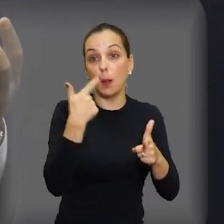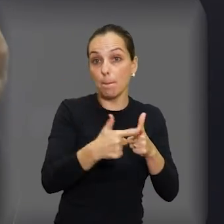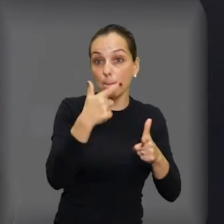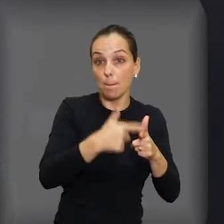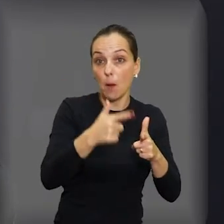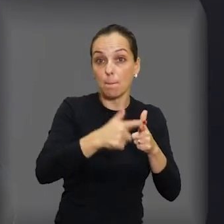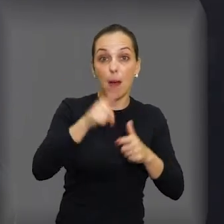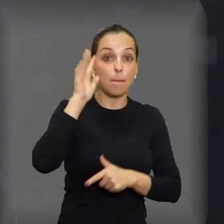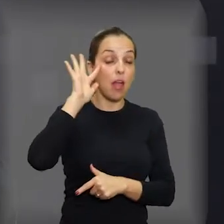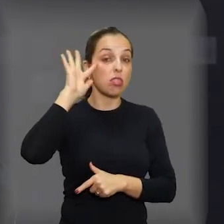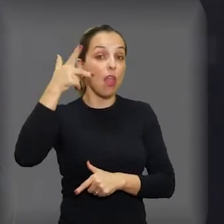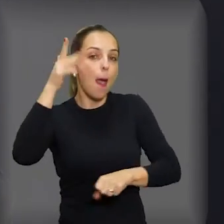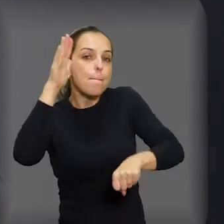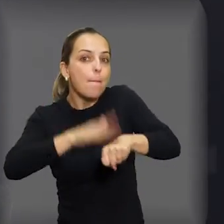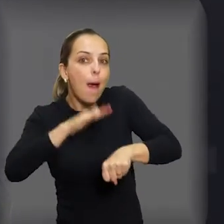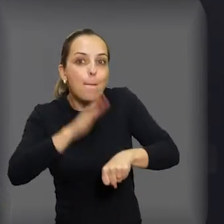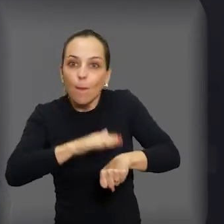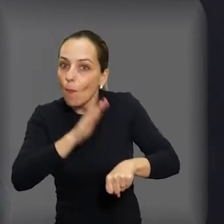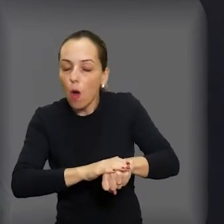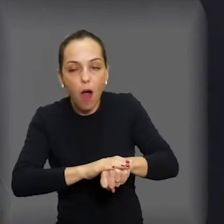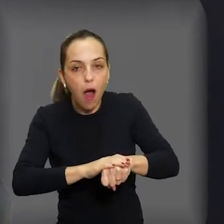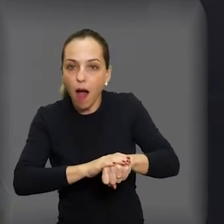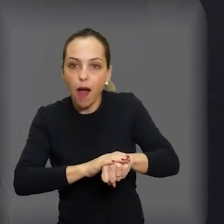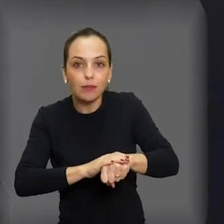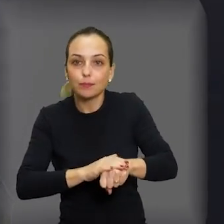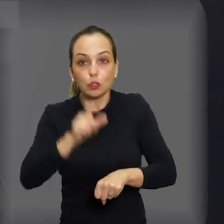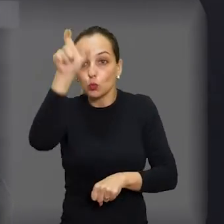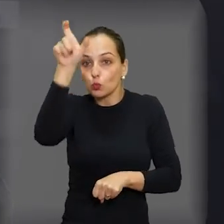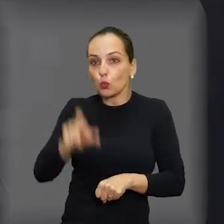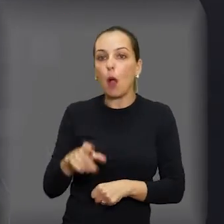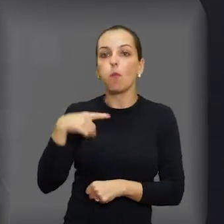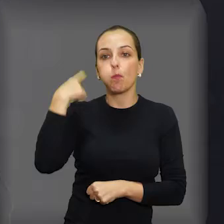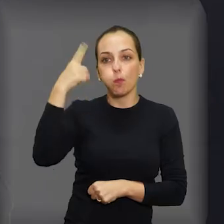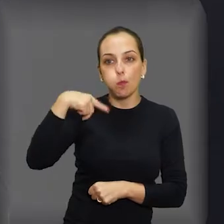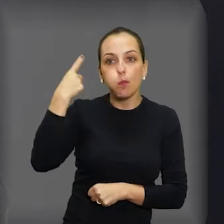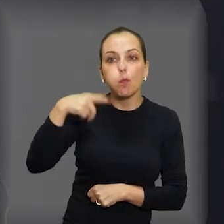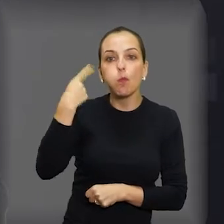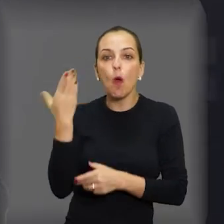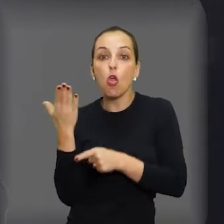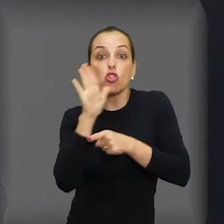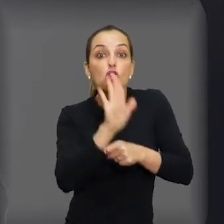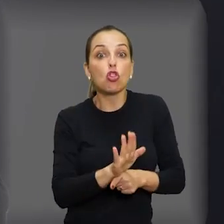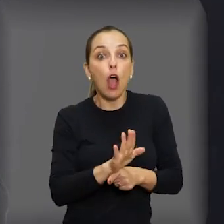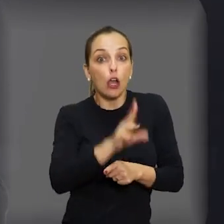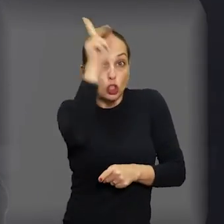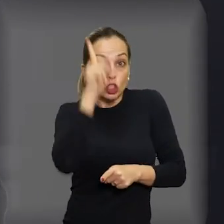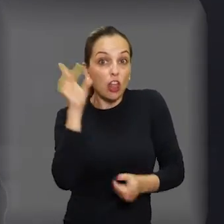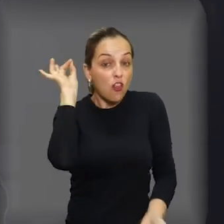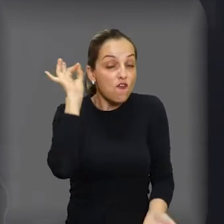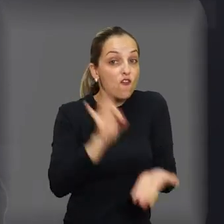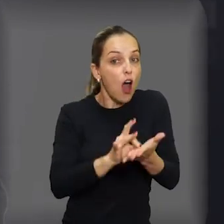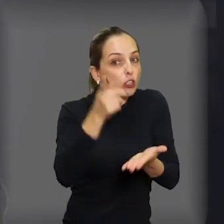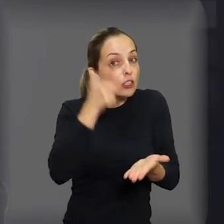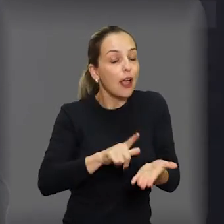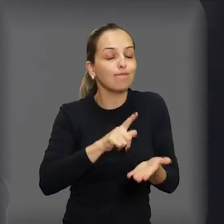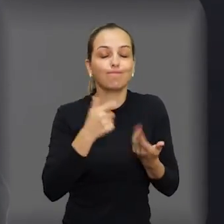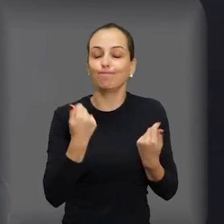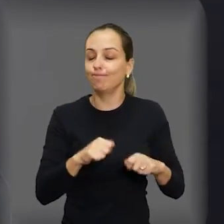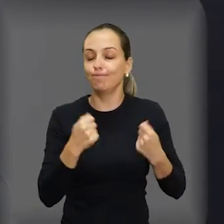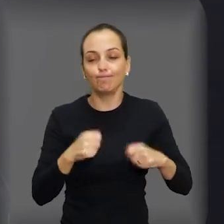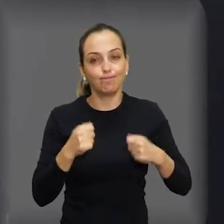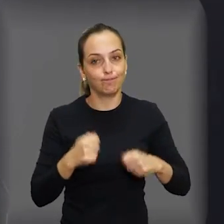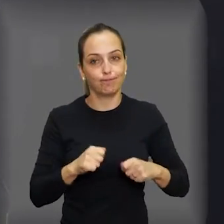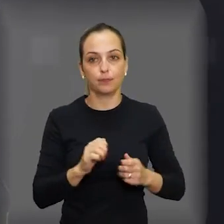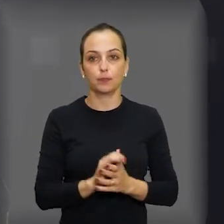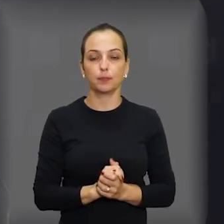transformação social à medida que a população poderia reivindicar por pernas próprias e não se valer de um advogado ou de um terceiro para